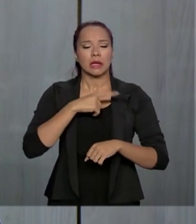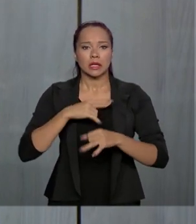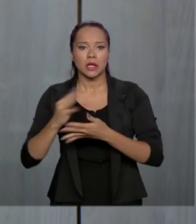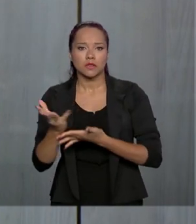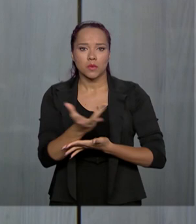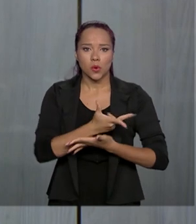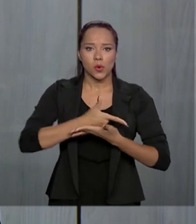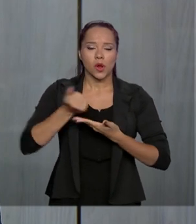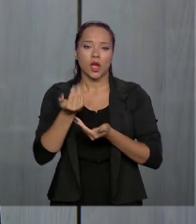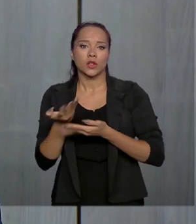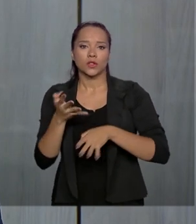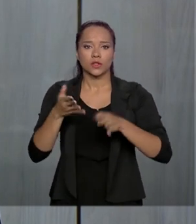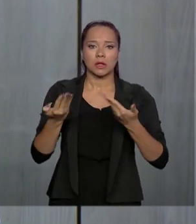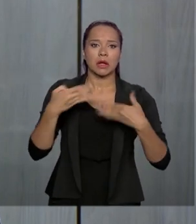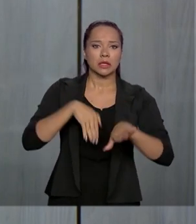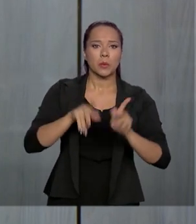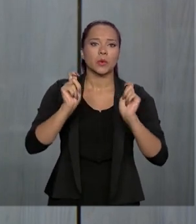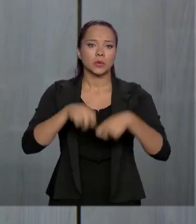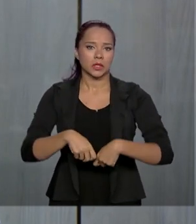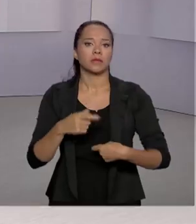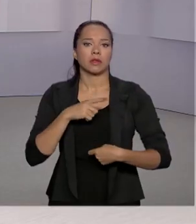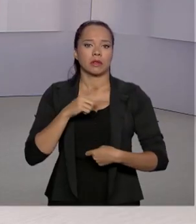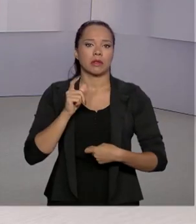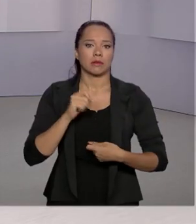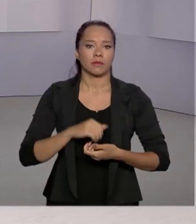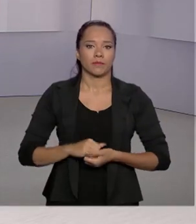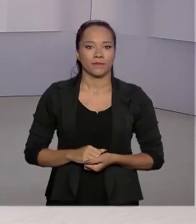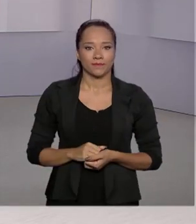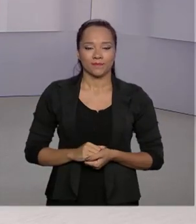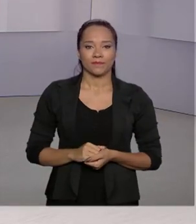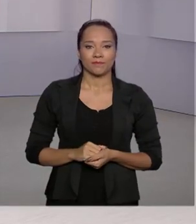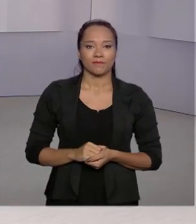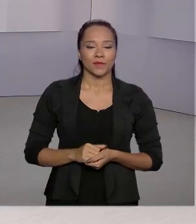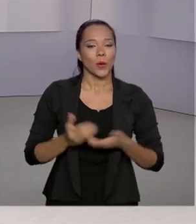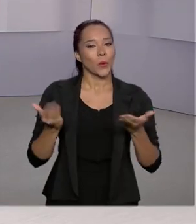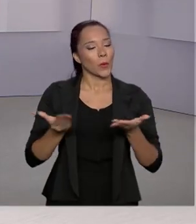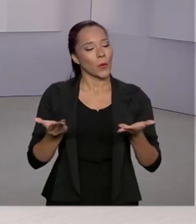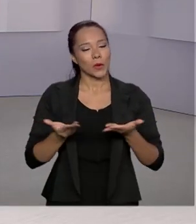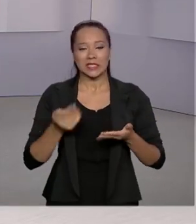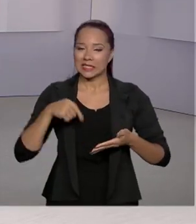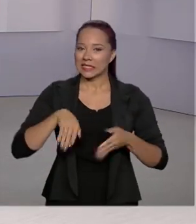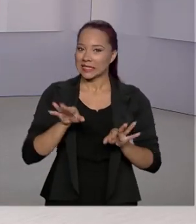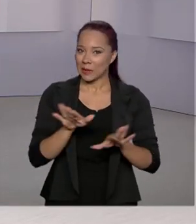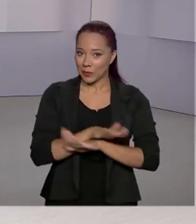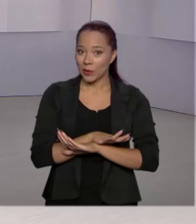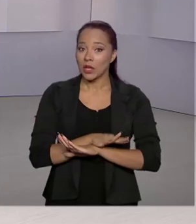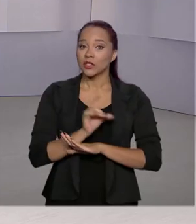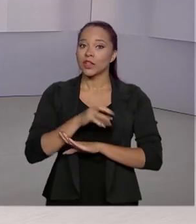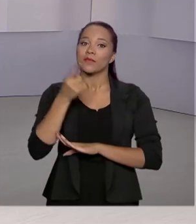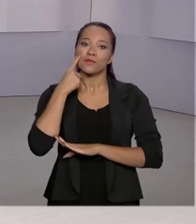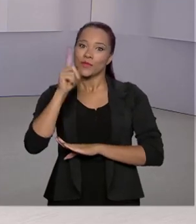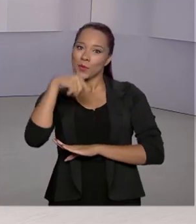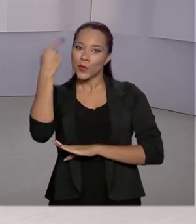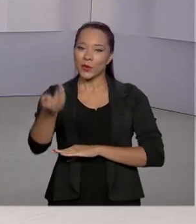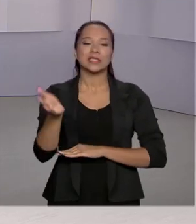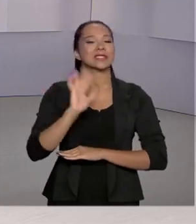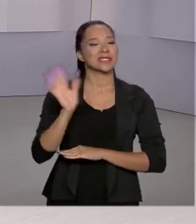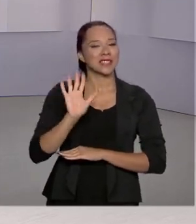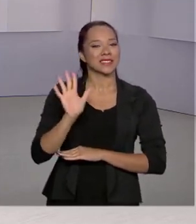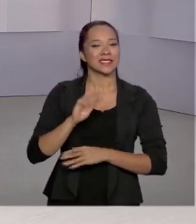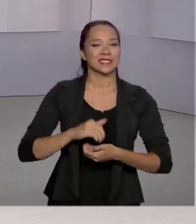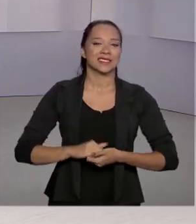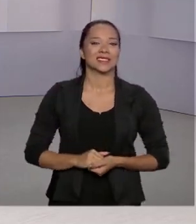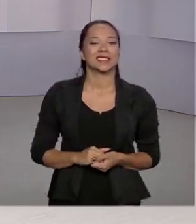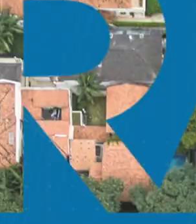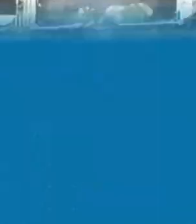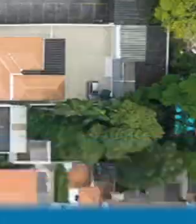integração possíveis que estão ao nosso alcance. Nós ficamos por aqui. Nos vemos então na próxima edição. Até lá. Tchau.